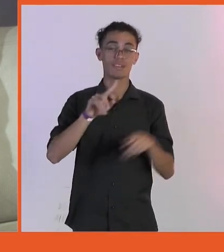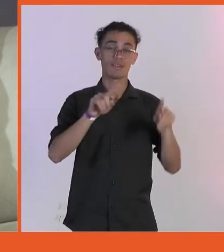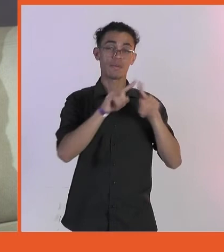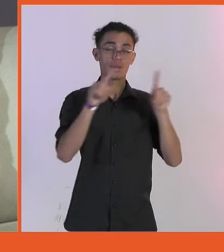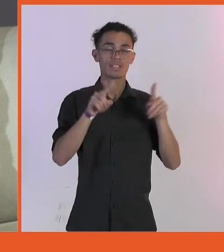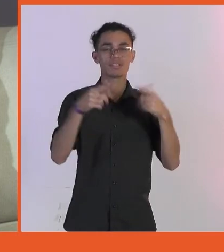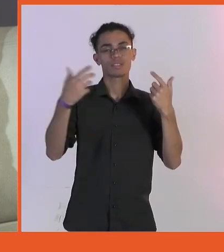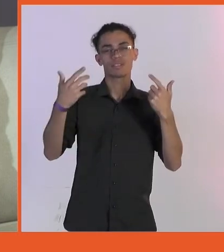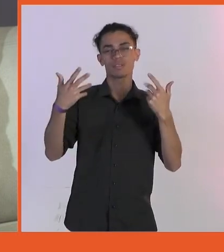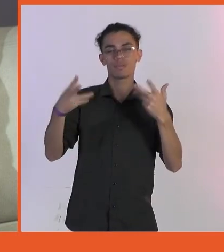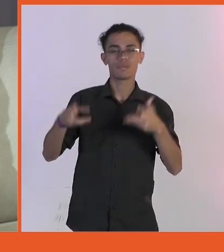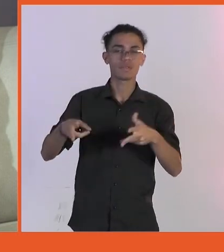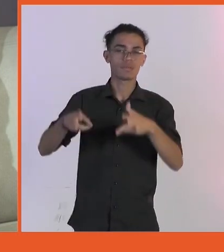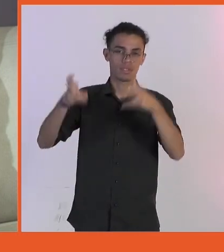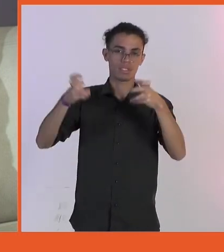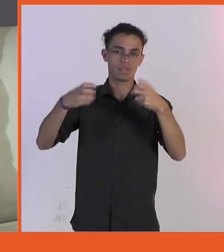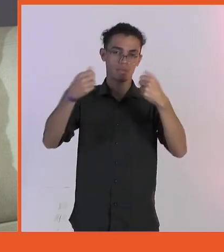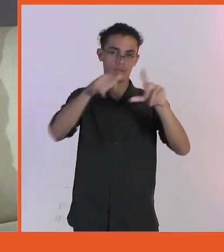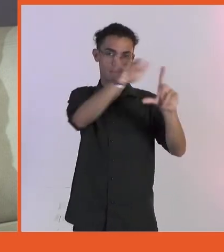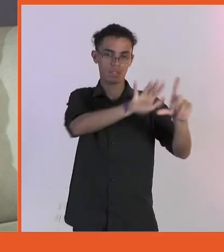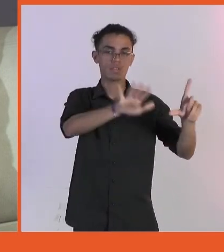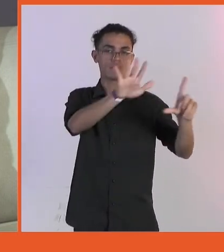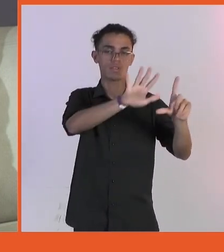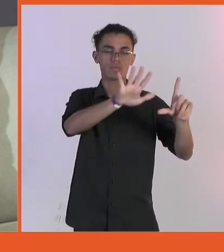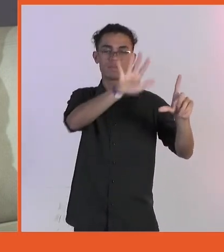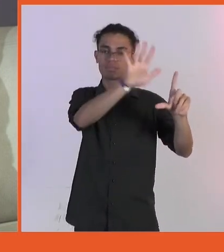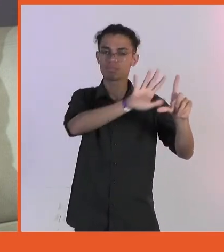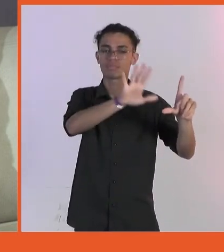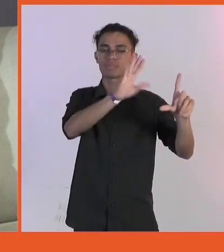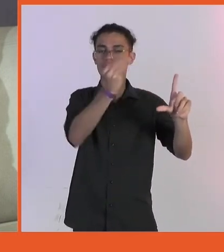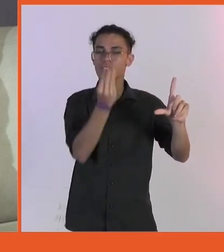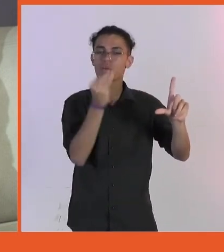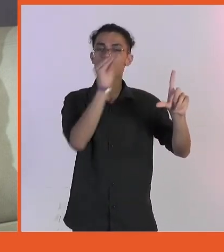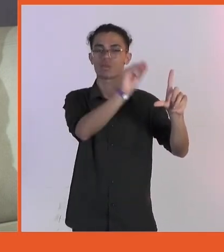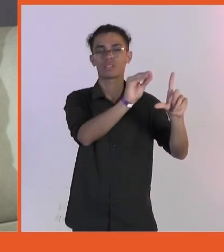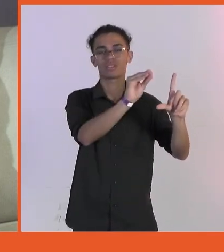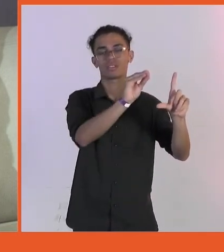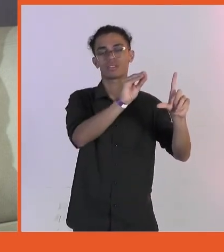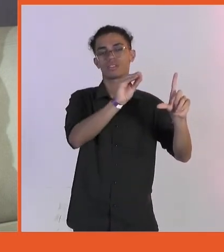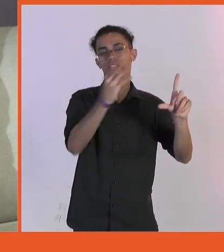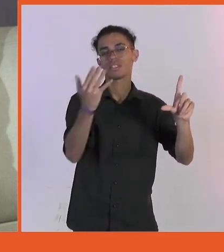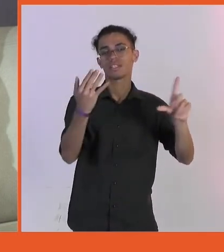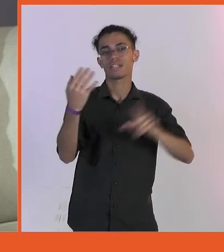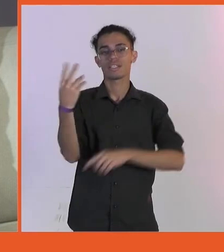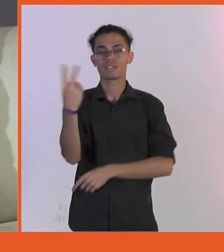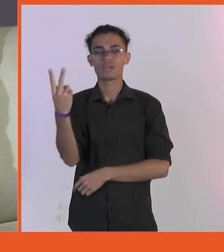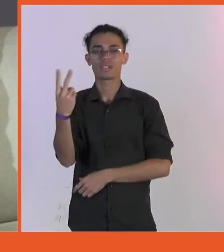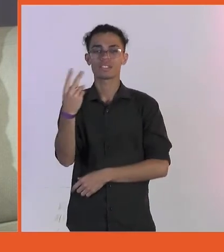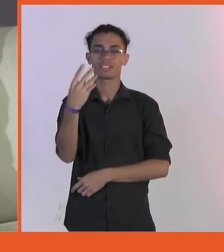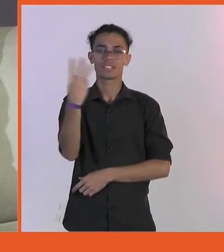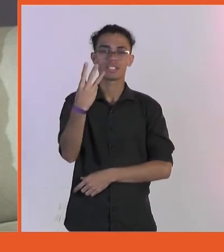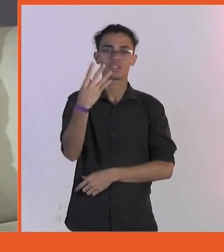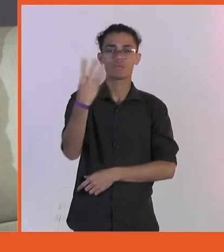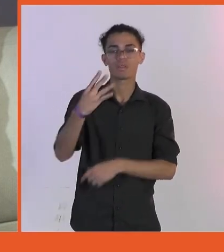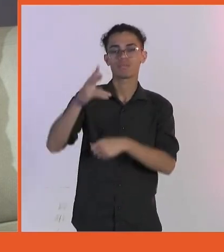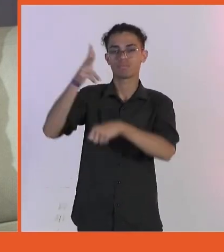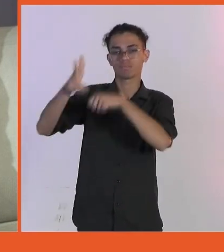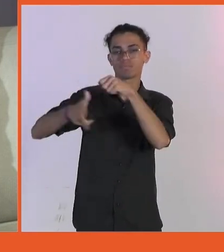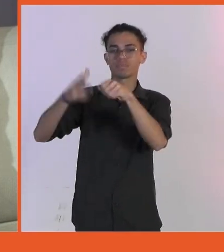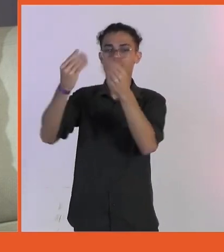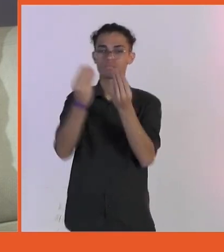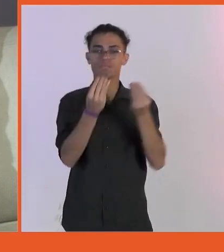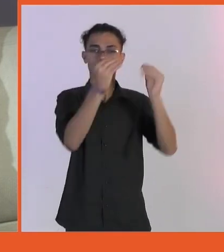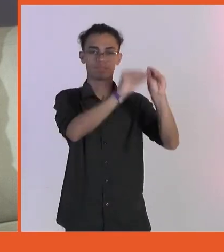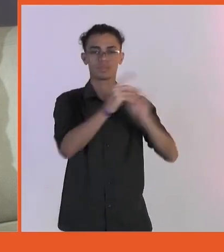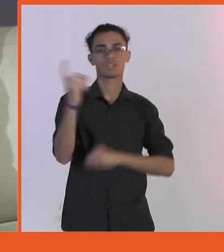a necessidade de estar nessas outras plataformas, assim. Então, pra gente recortar 2, 3, 4 trechos de vídeo nosso e jogar no